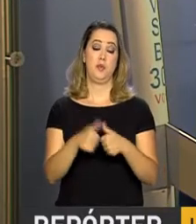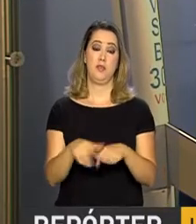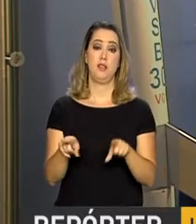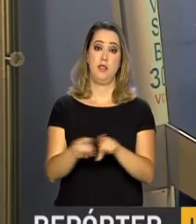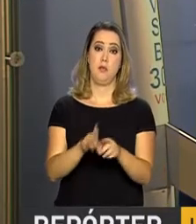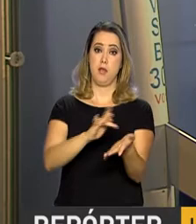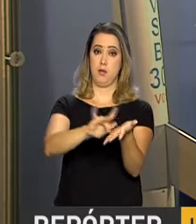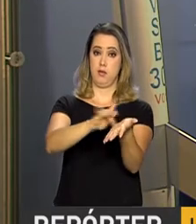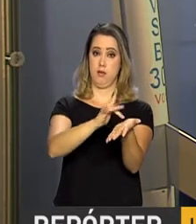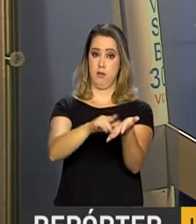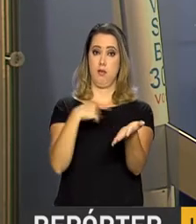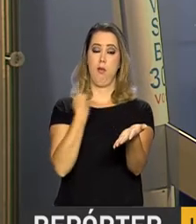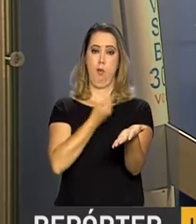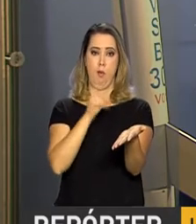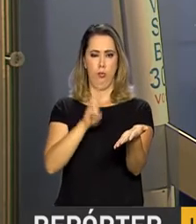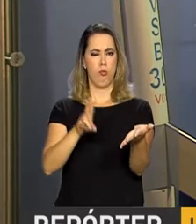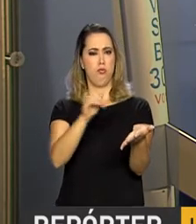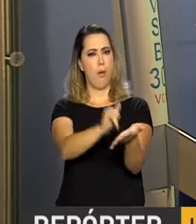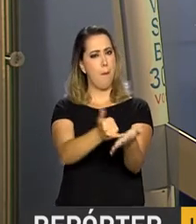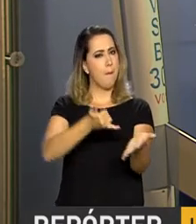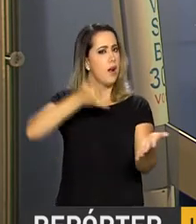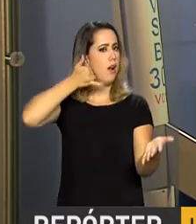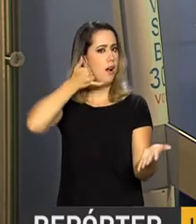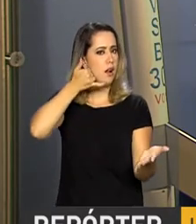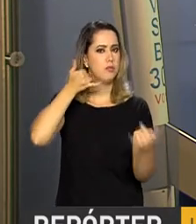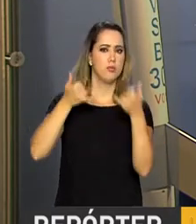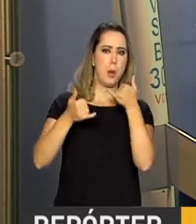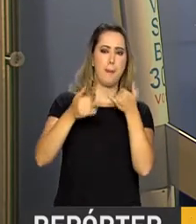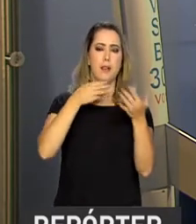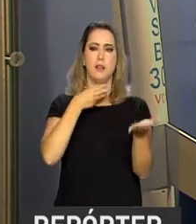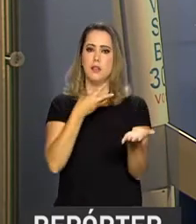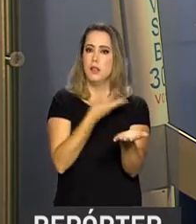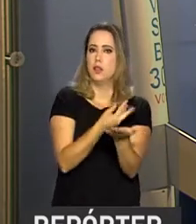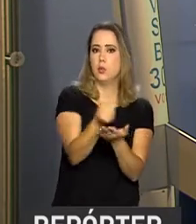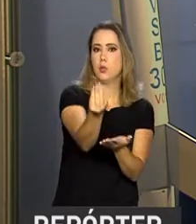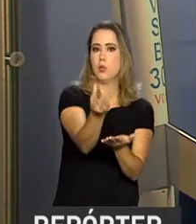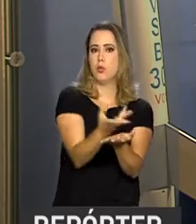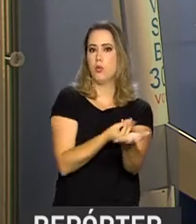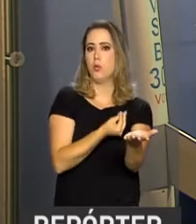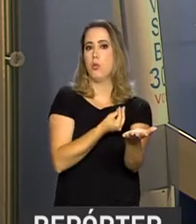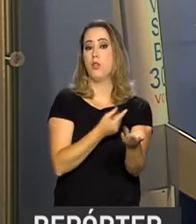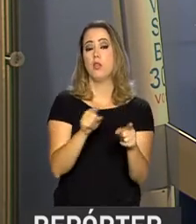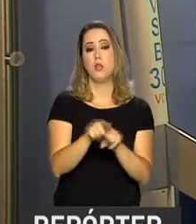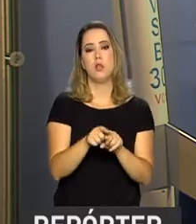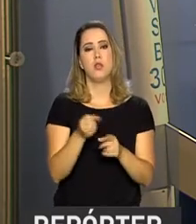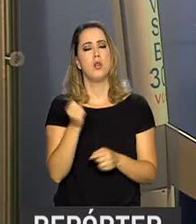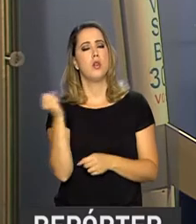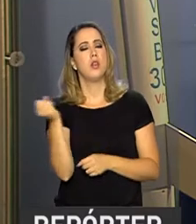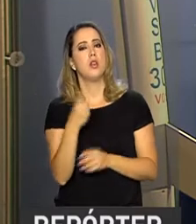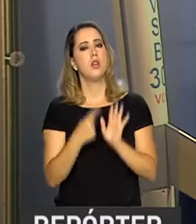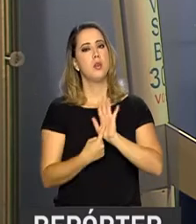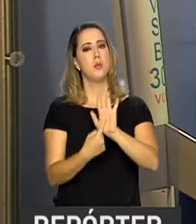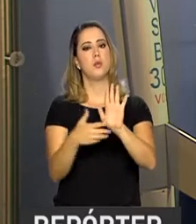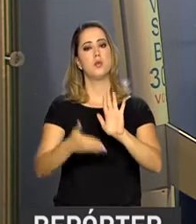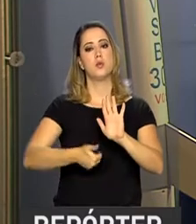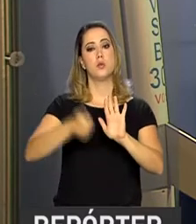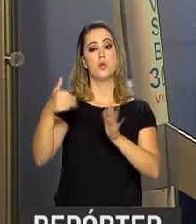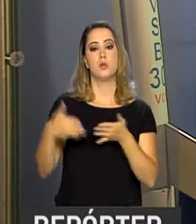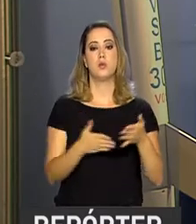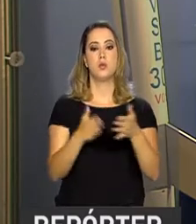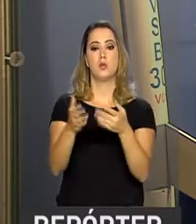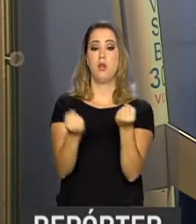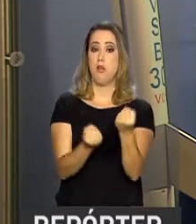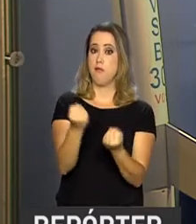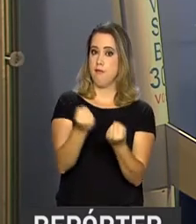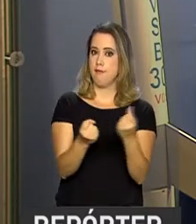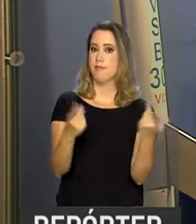celular que usamos, nas ligações que fazemos e até no aplicativo que nos indica o melhor caminho no trânsito. É usando